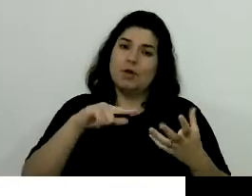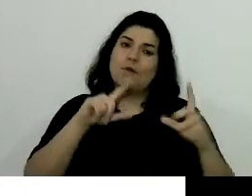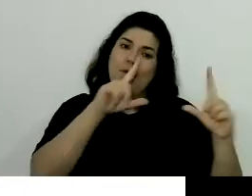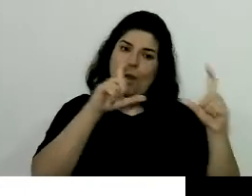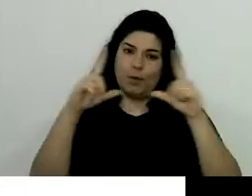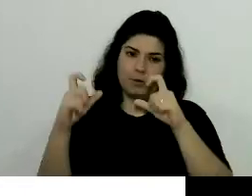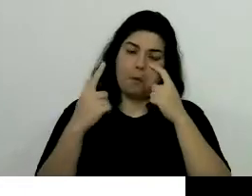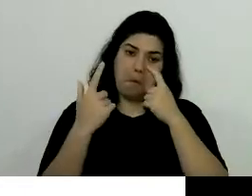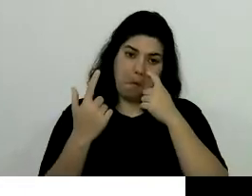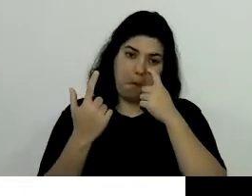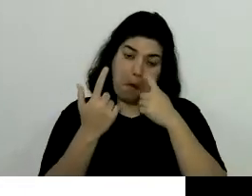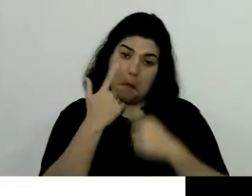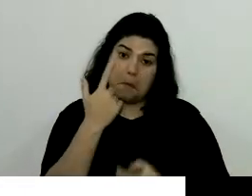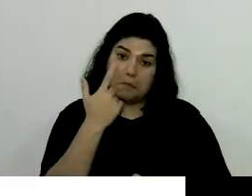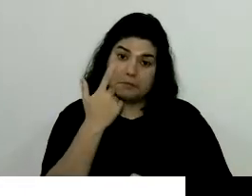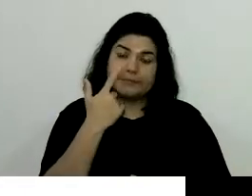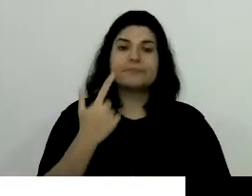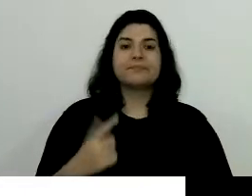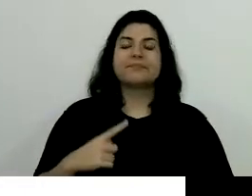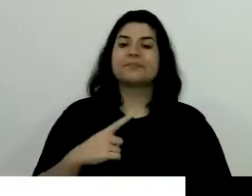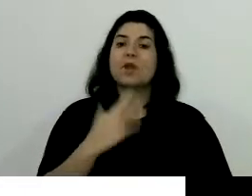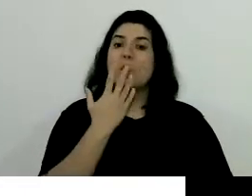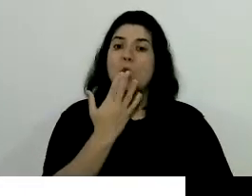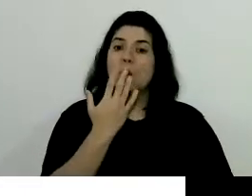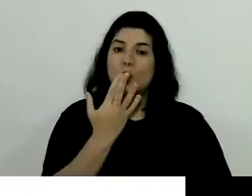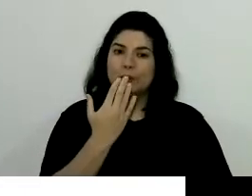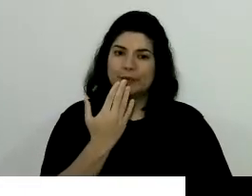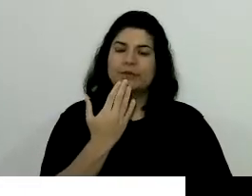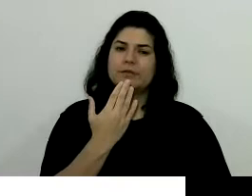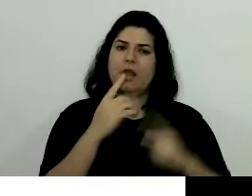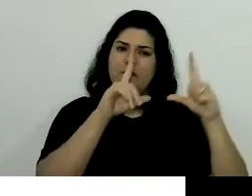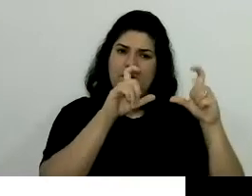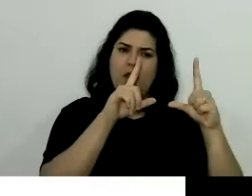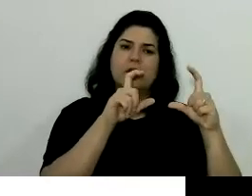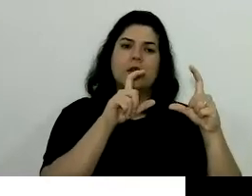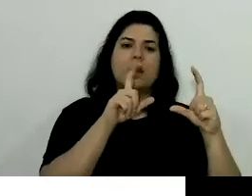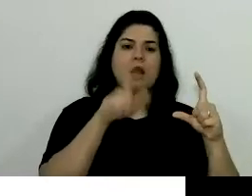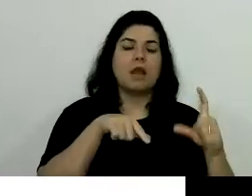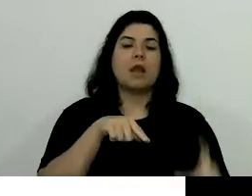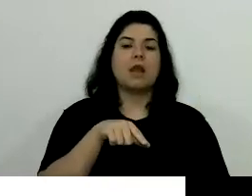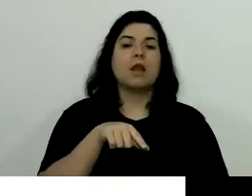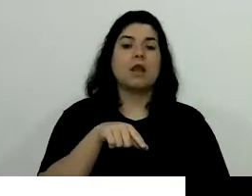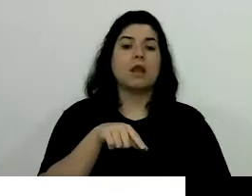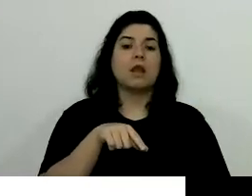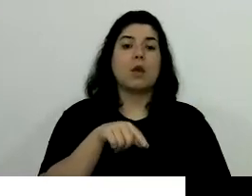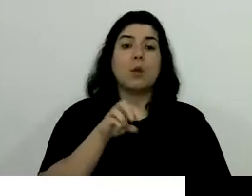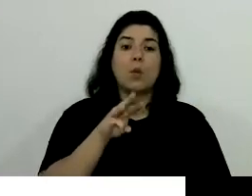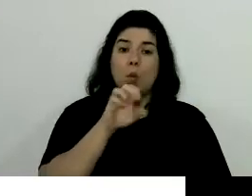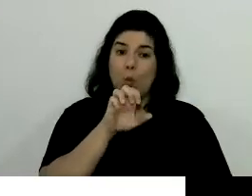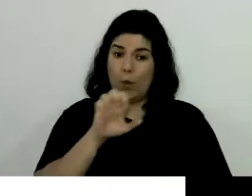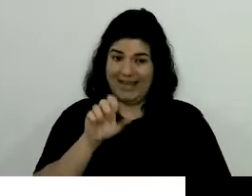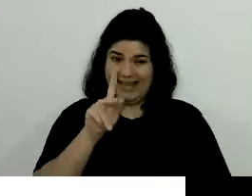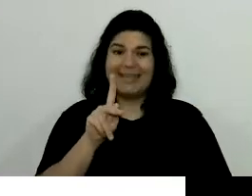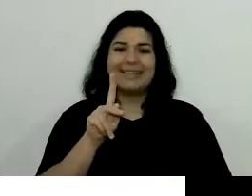duas tonalidades. Ambas as imagens estão na Wiki, né? Isso é um